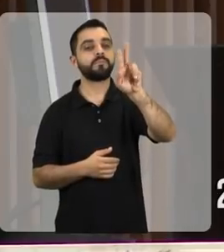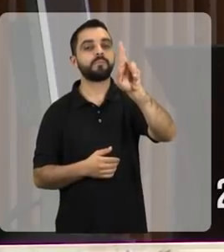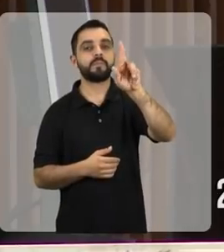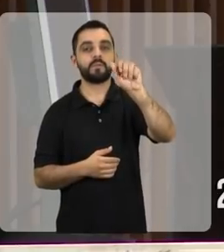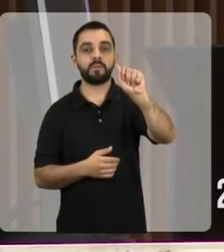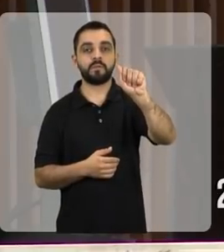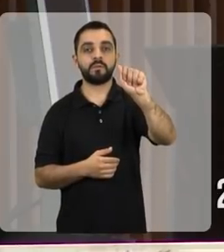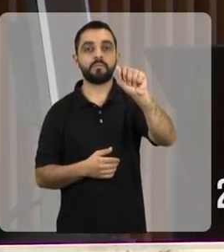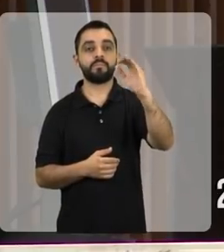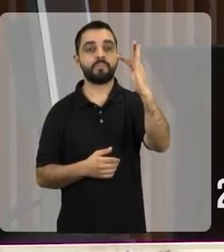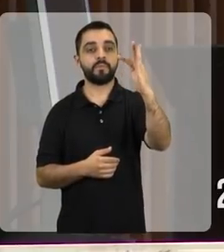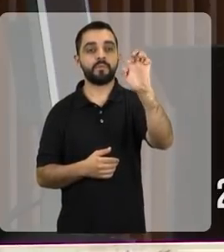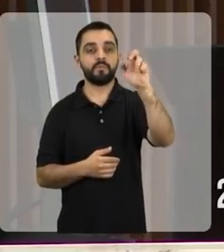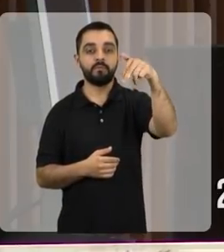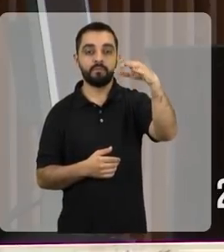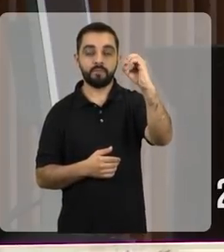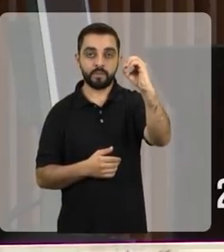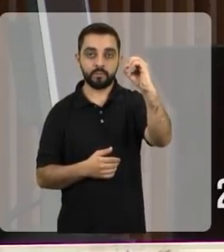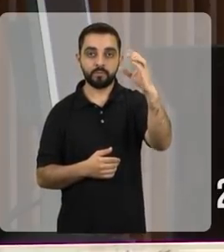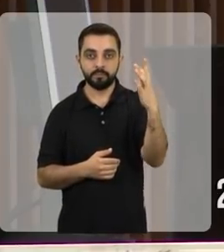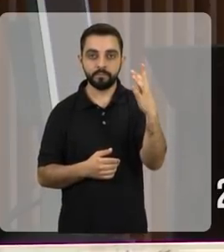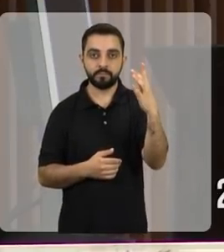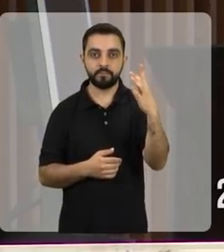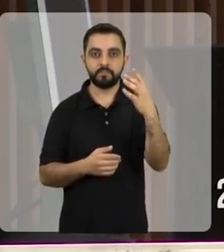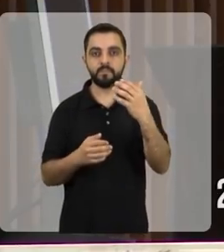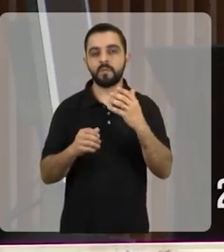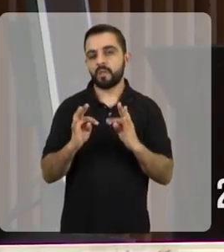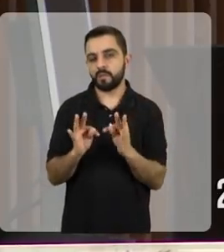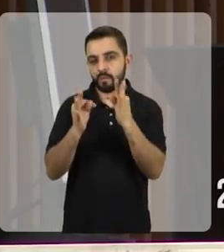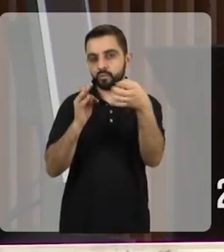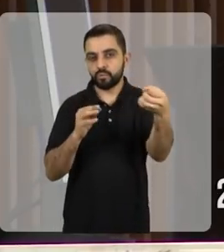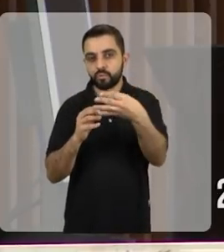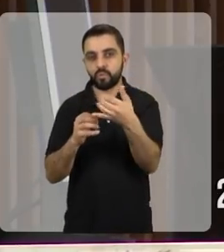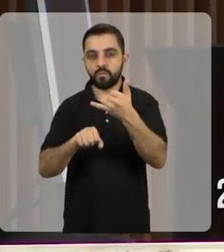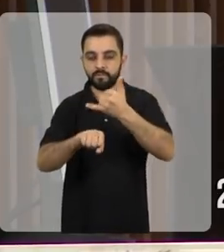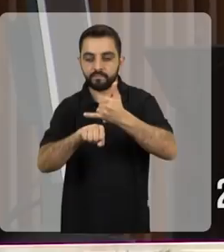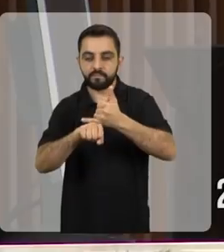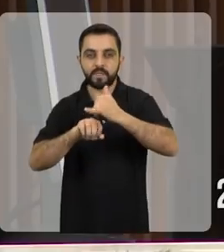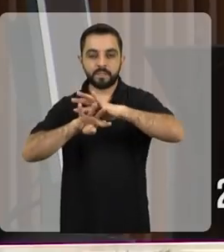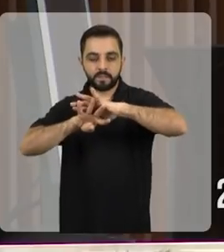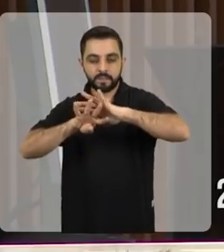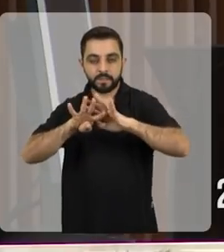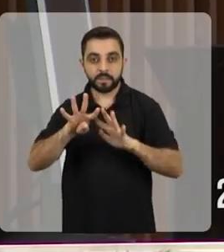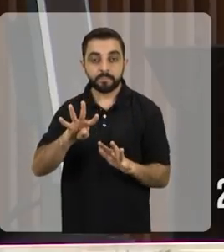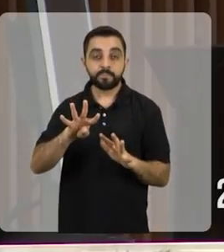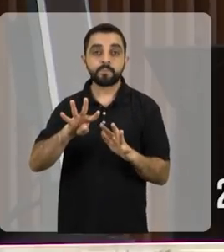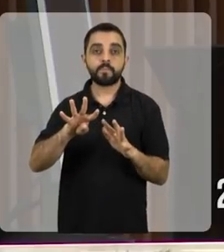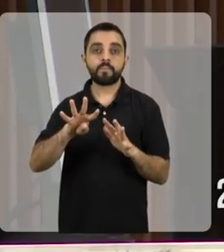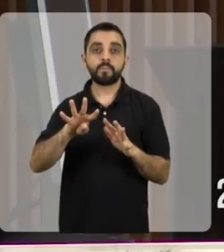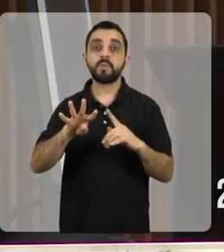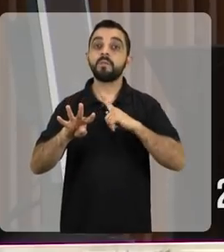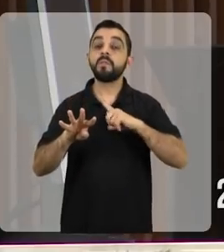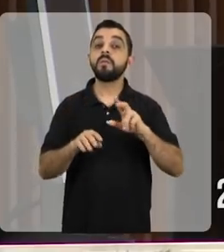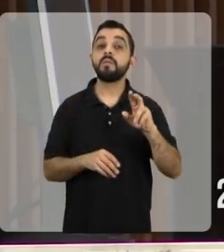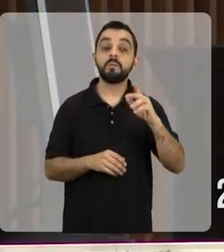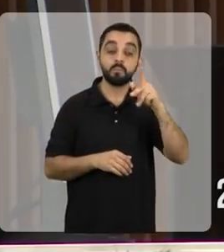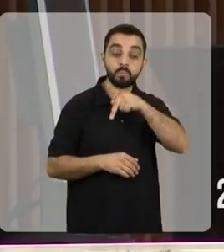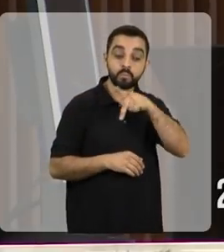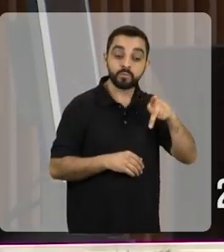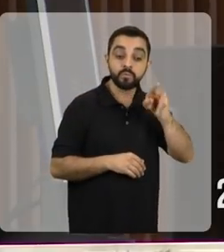quero lhes dizer que temos pesquisadores não mais vários aqui na nossa universidade federal do paraná que sozinhos